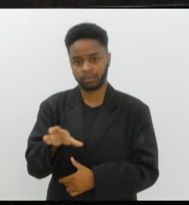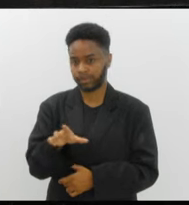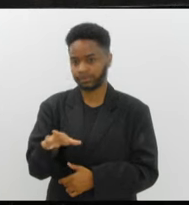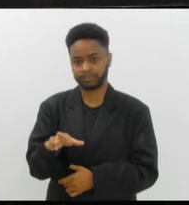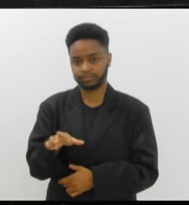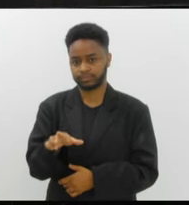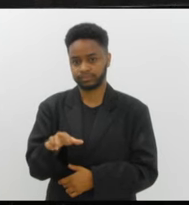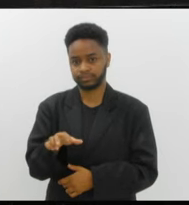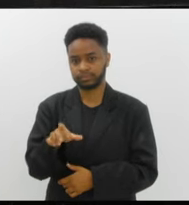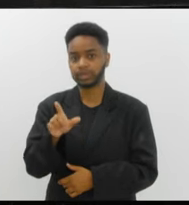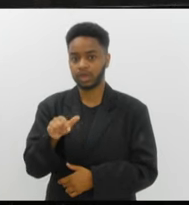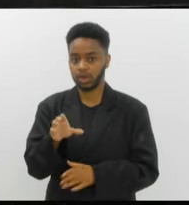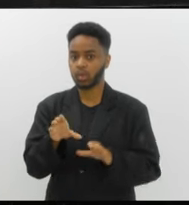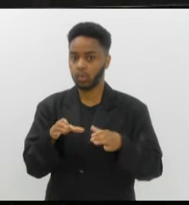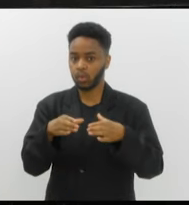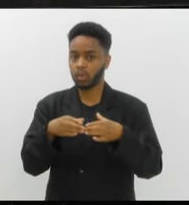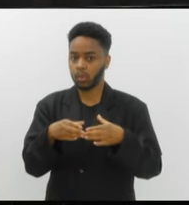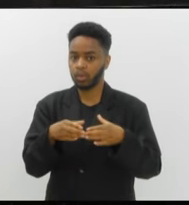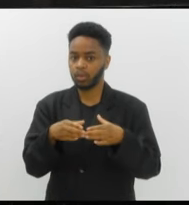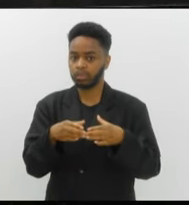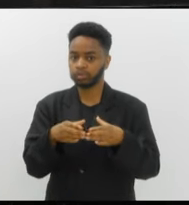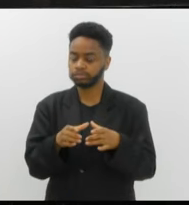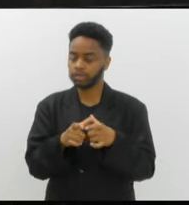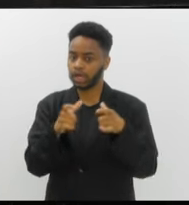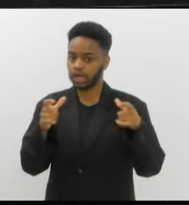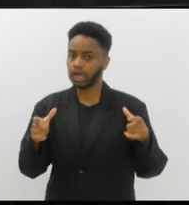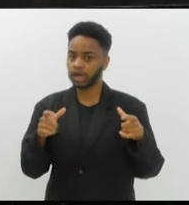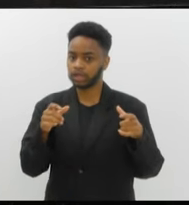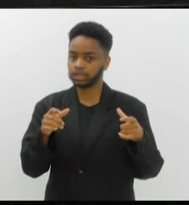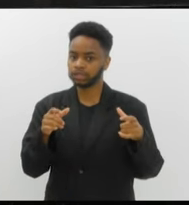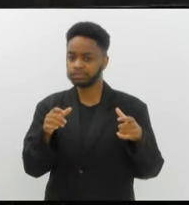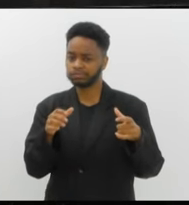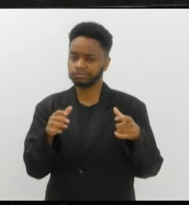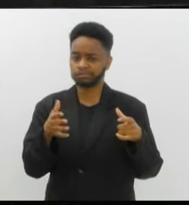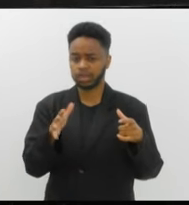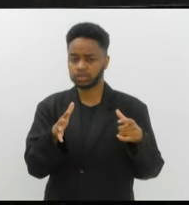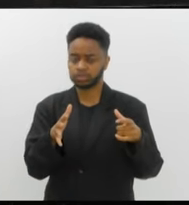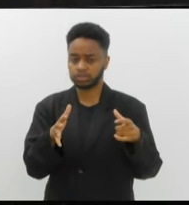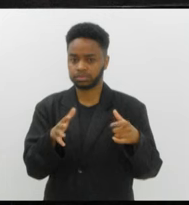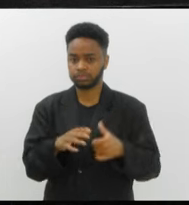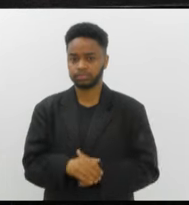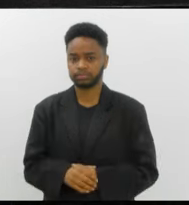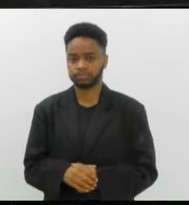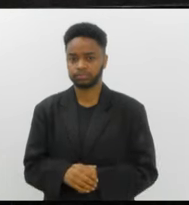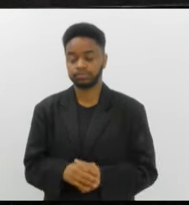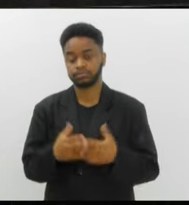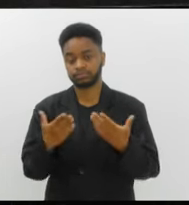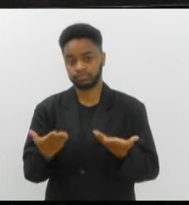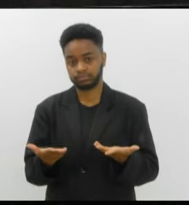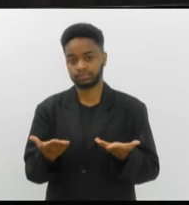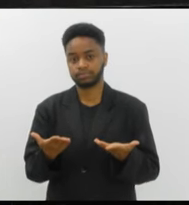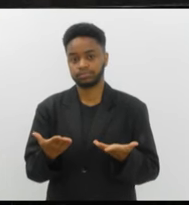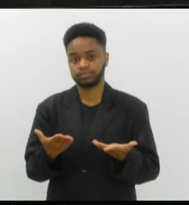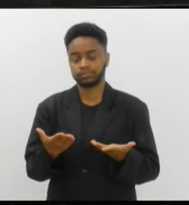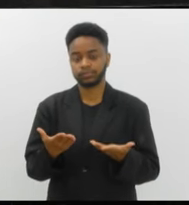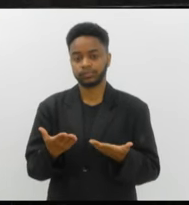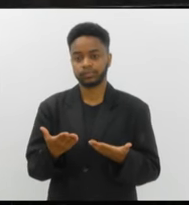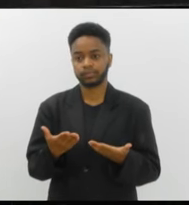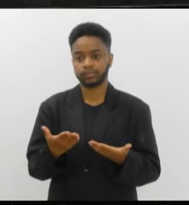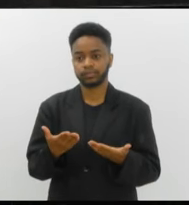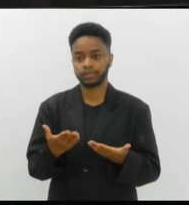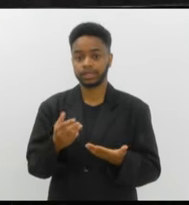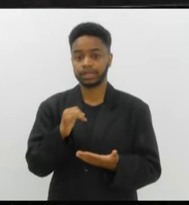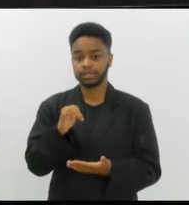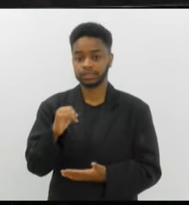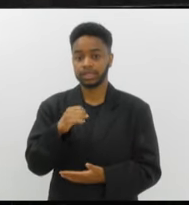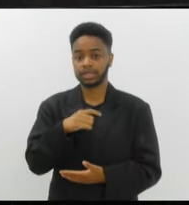bancada considerada no parlamento média. Tanto é que a cada